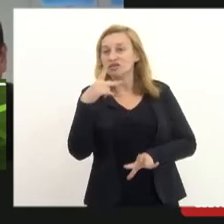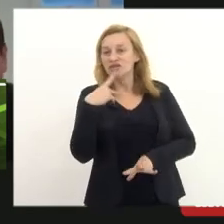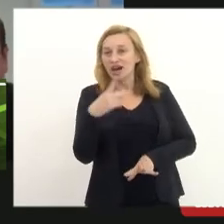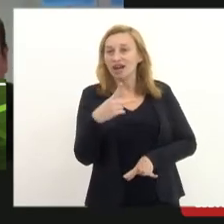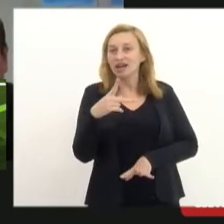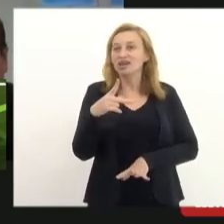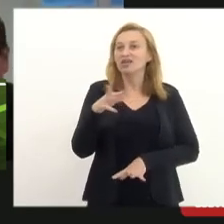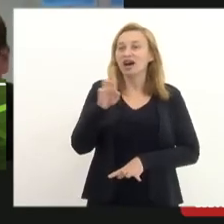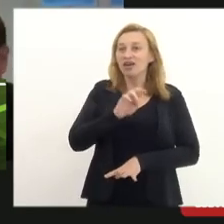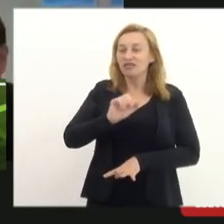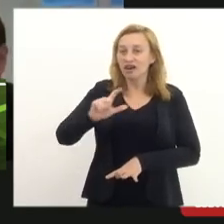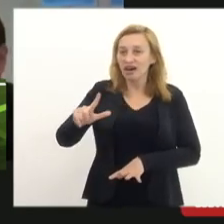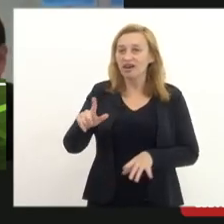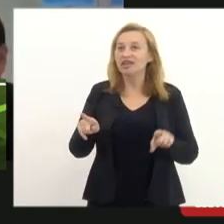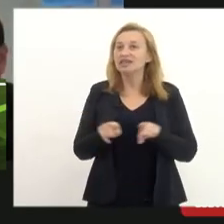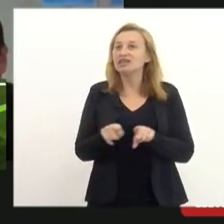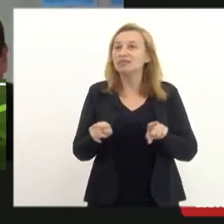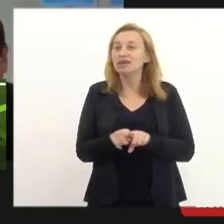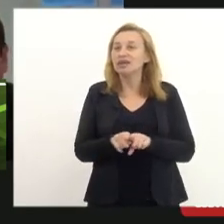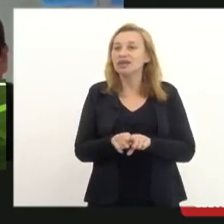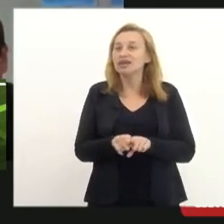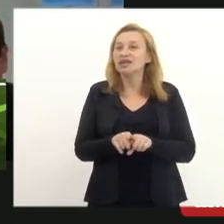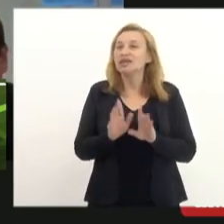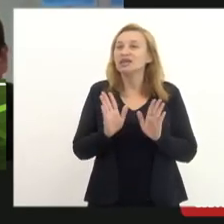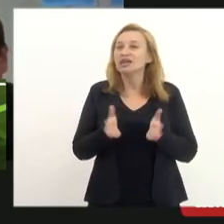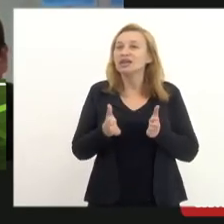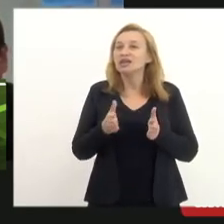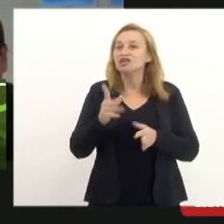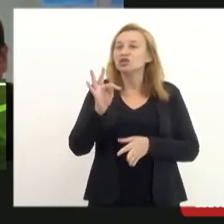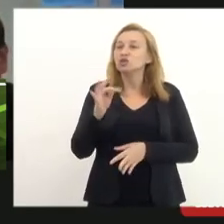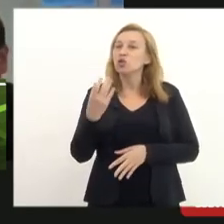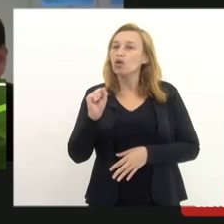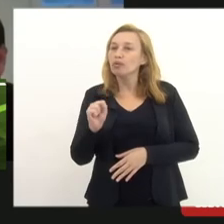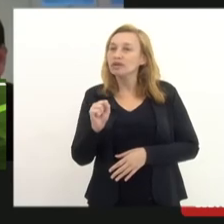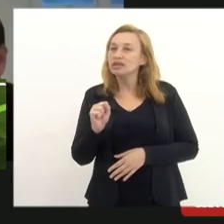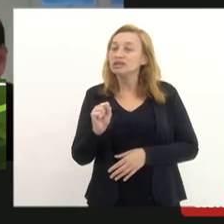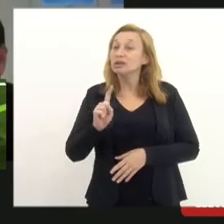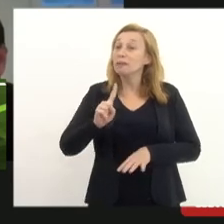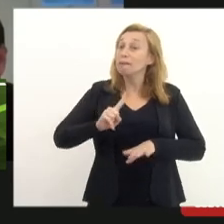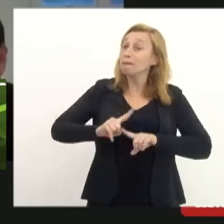para o Rafael e agora, né, em seguida, o Thomas,